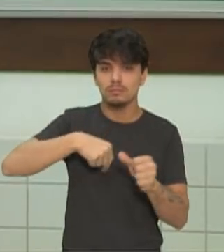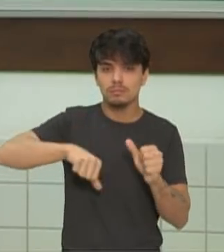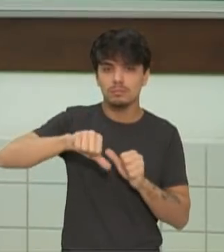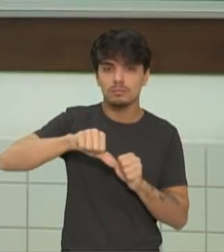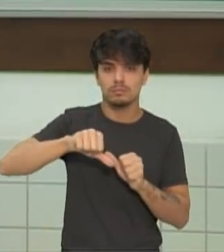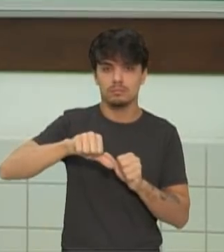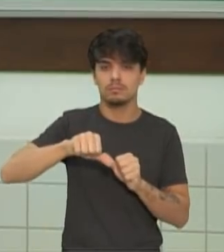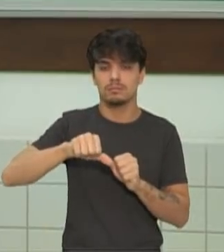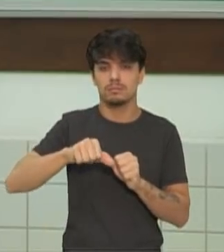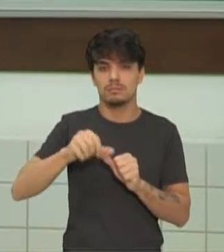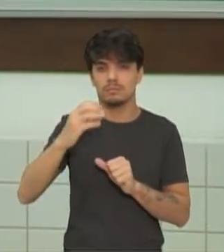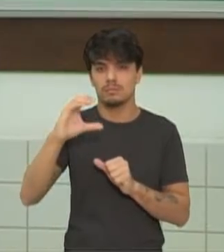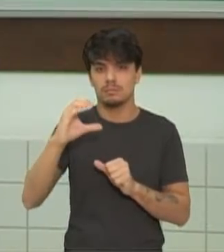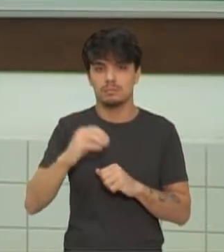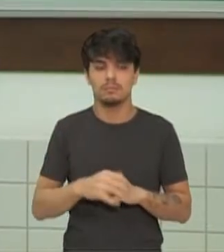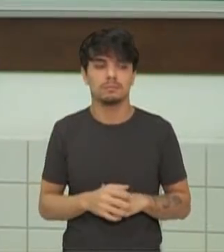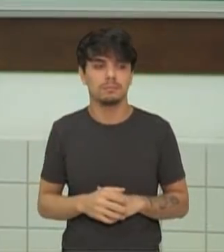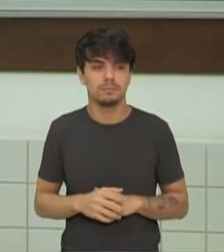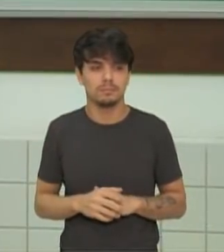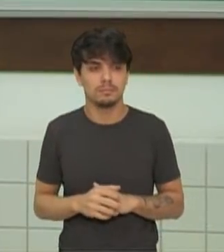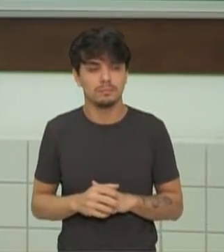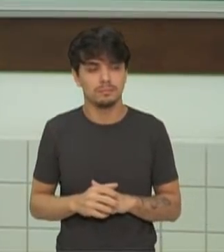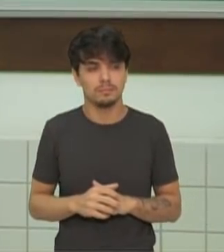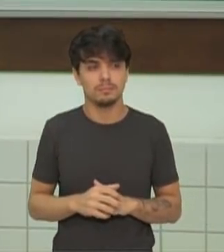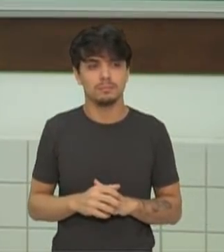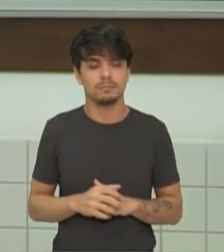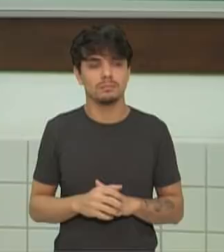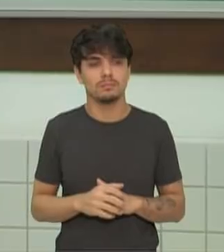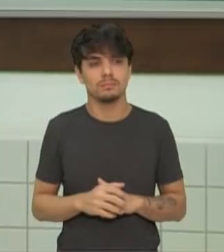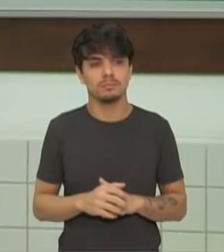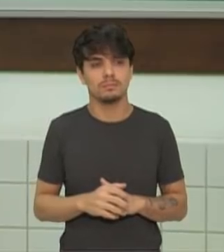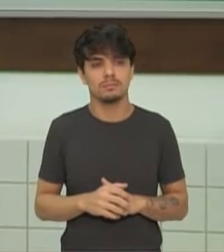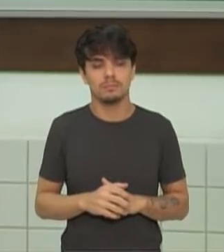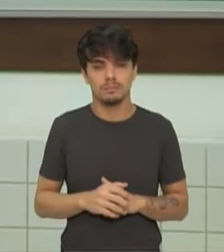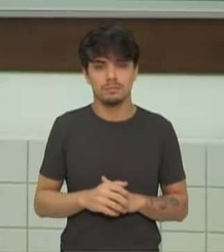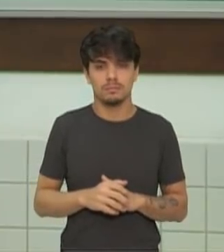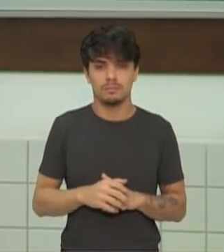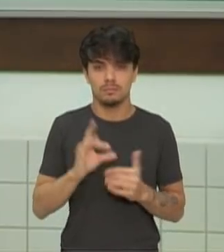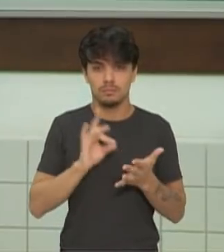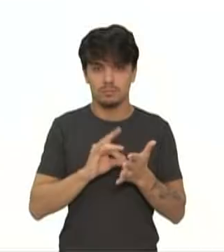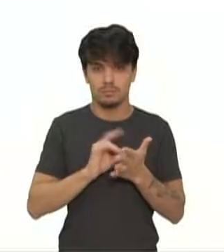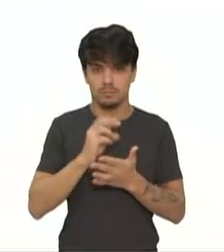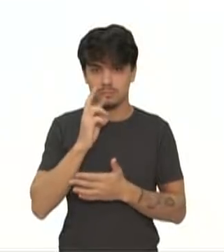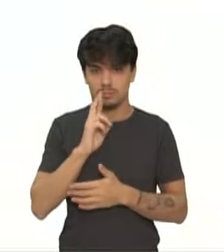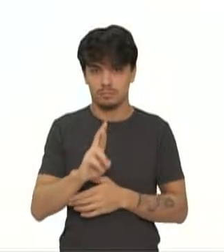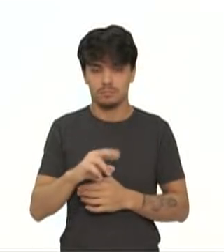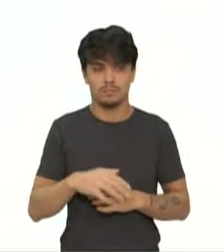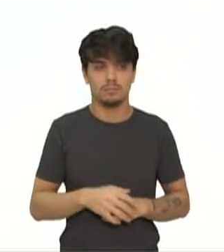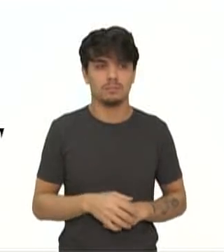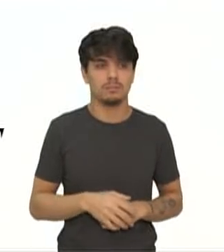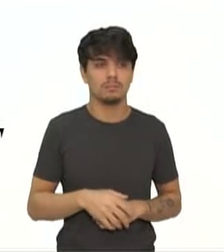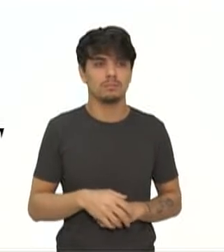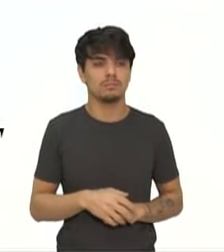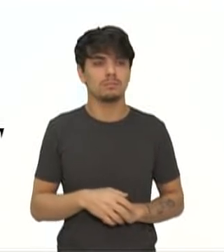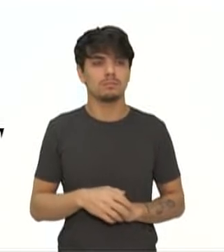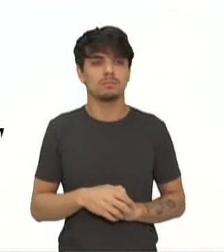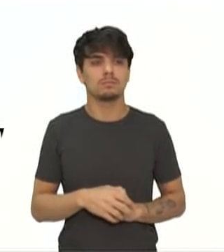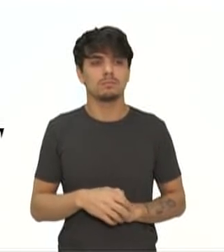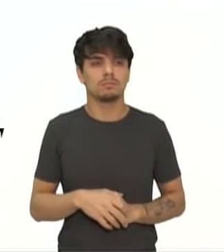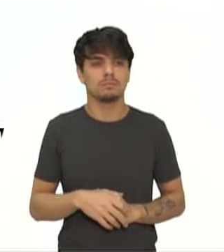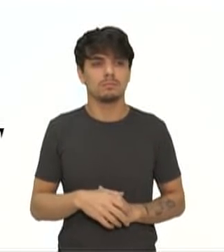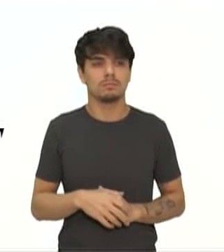equivale a Celsius, tá? Vamos confirmar aqui a nossa resposta? Vamos lá? Então, na letra